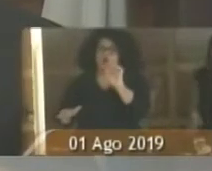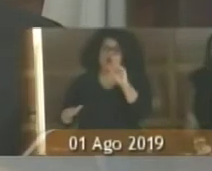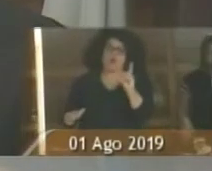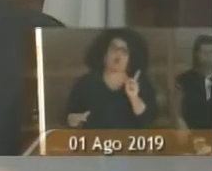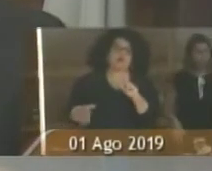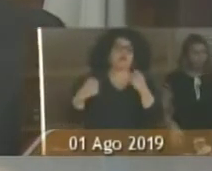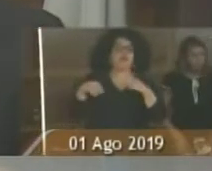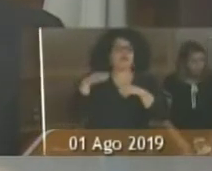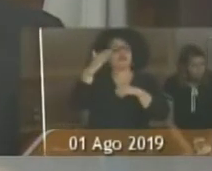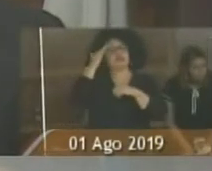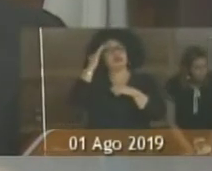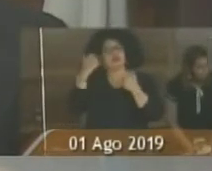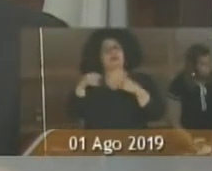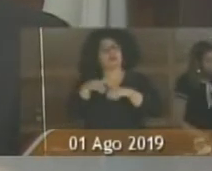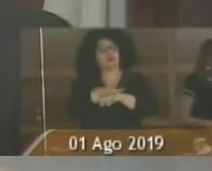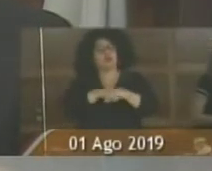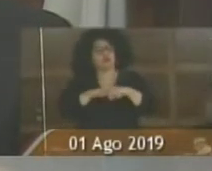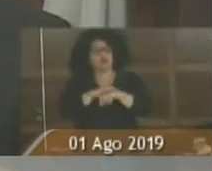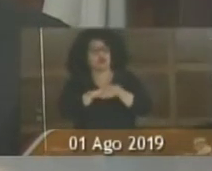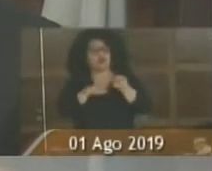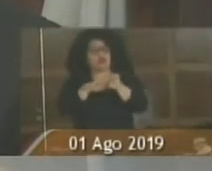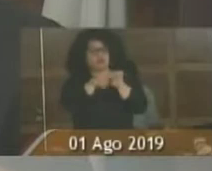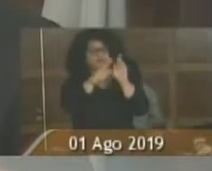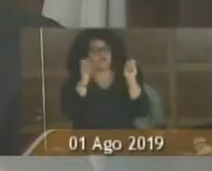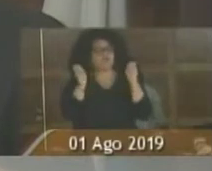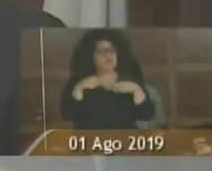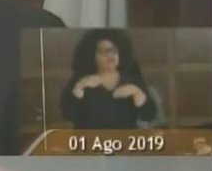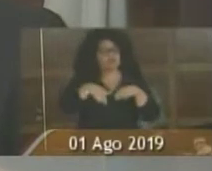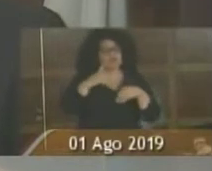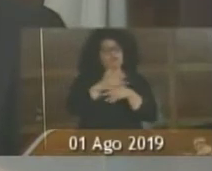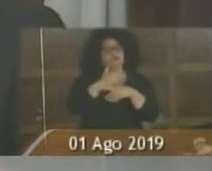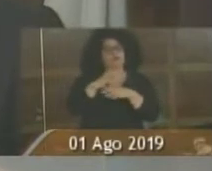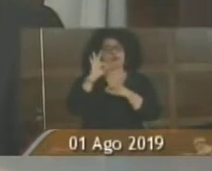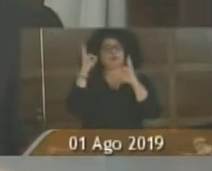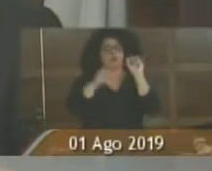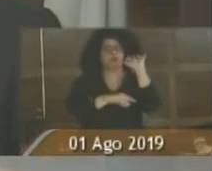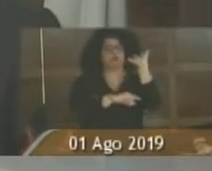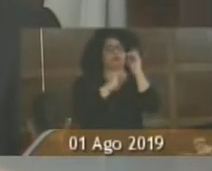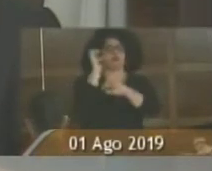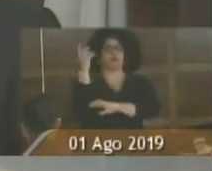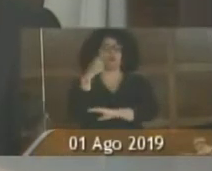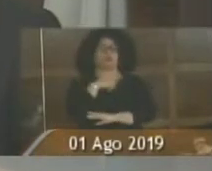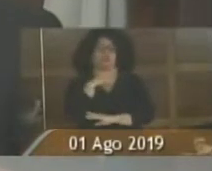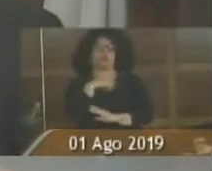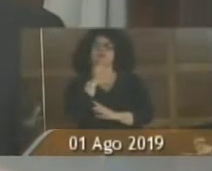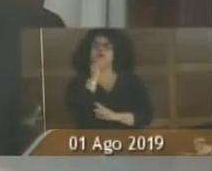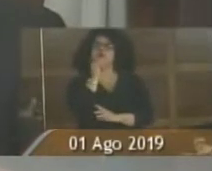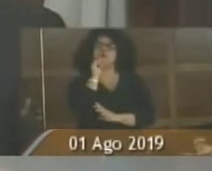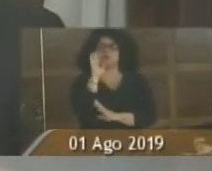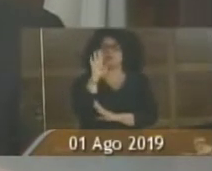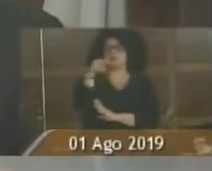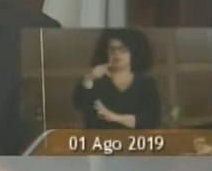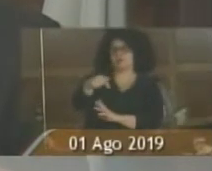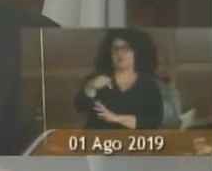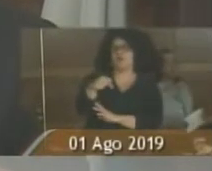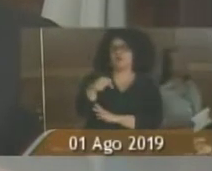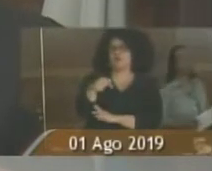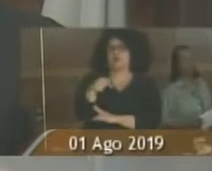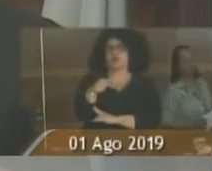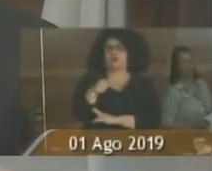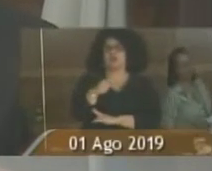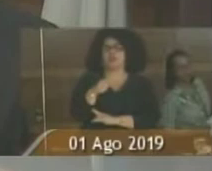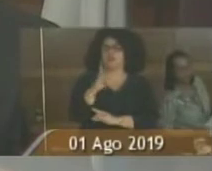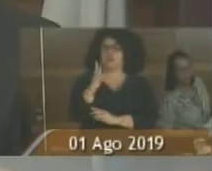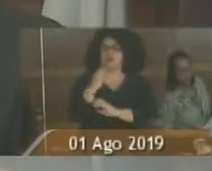entendimento, porque a cidade de Angra dos Reis é uma cidade em todas as áreas ambientais. Exemplo, bairro Banqueta, até